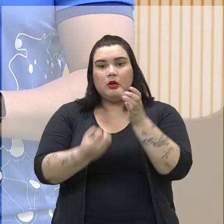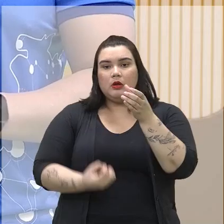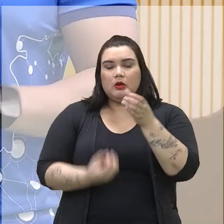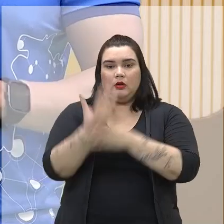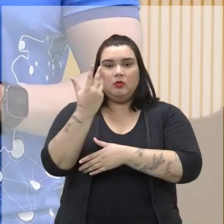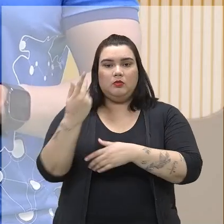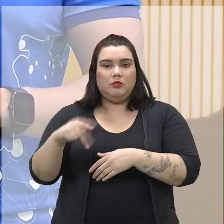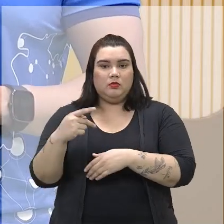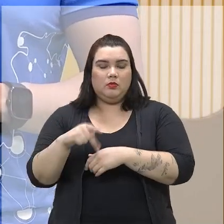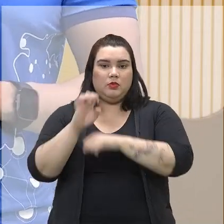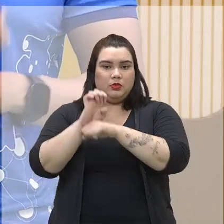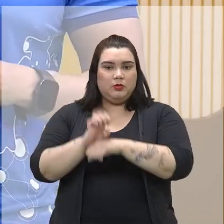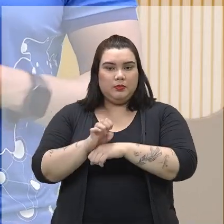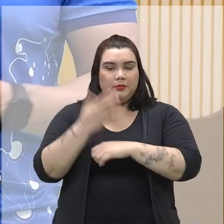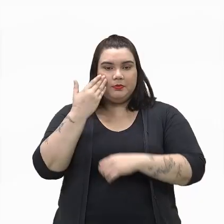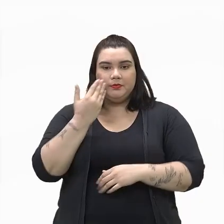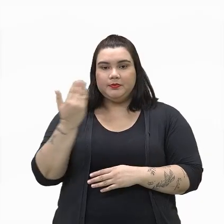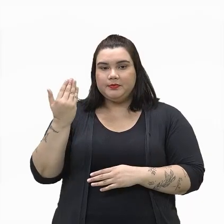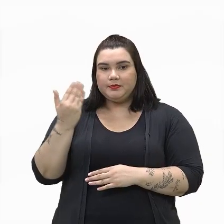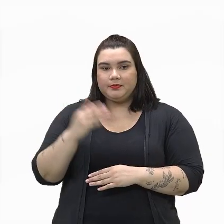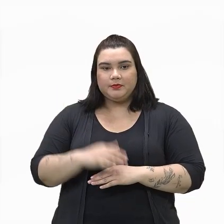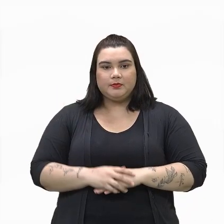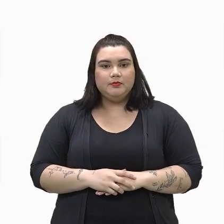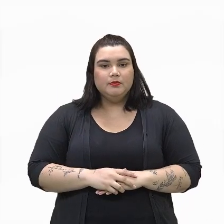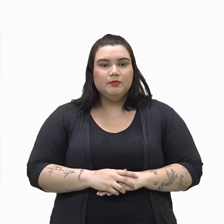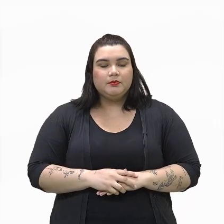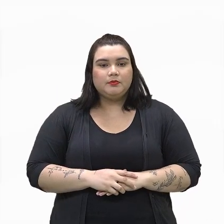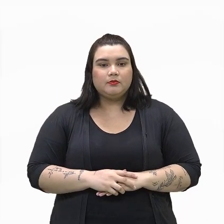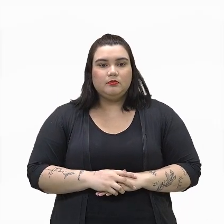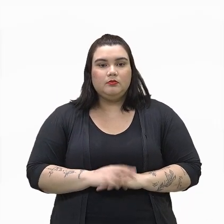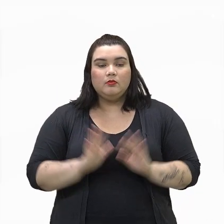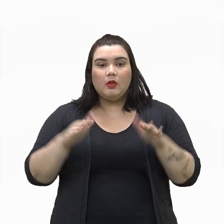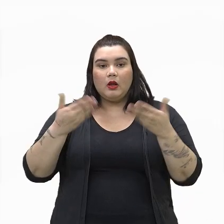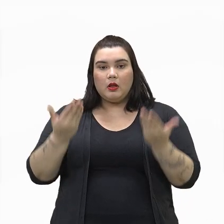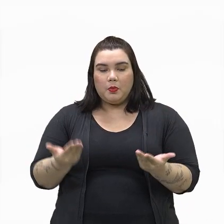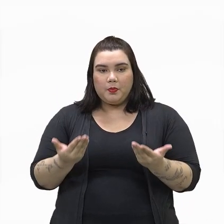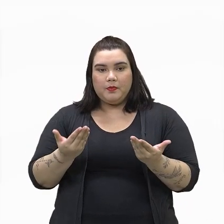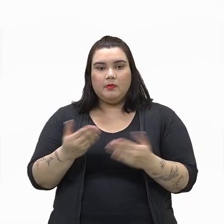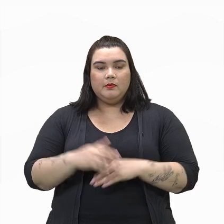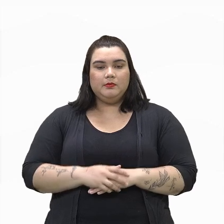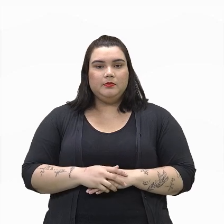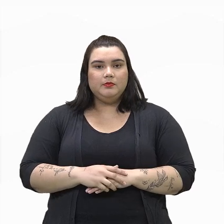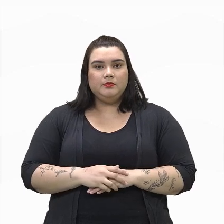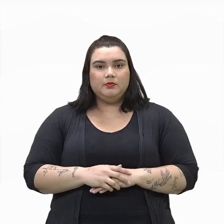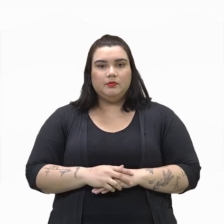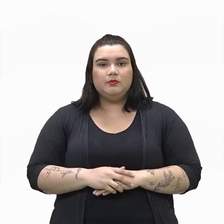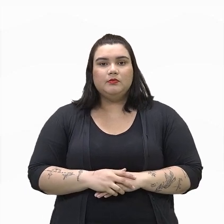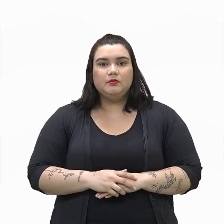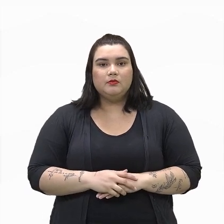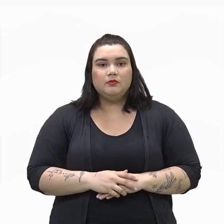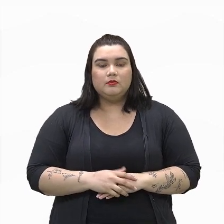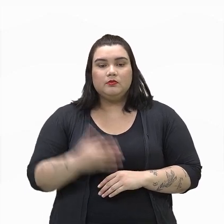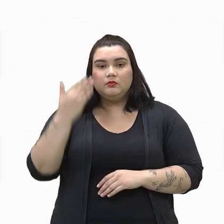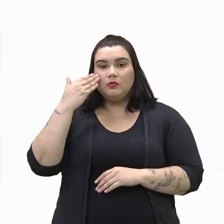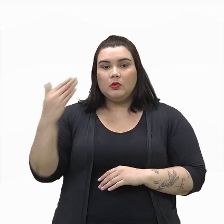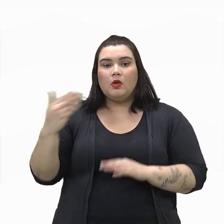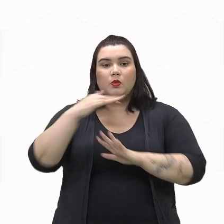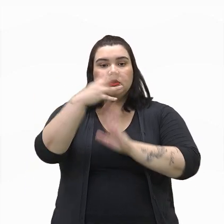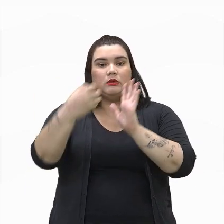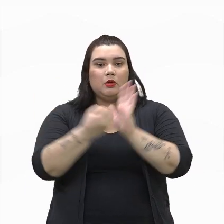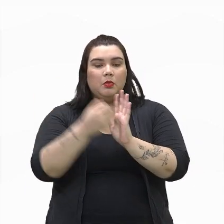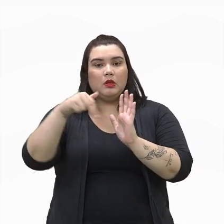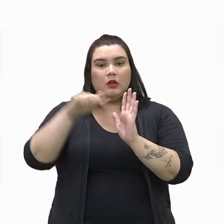pelo Estado nesse momento. Acompanhem comigo. Bem, a gente tem ali os símbolos